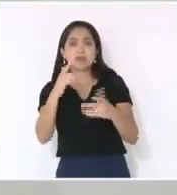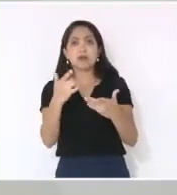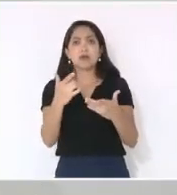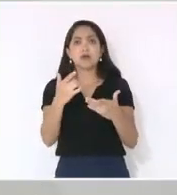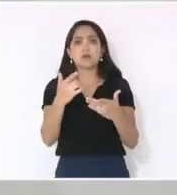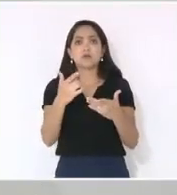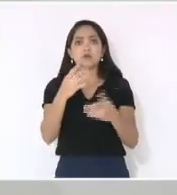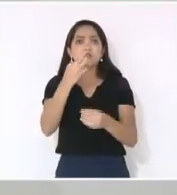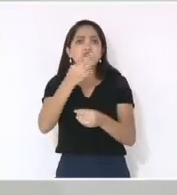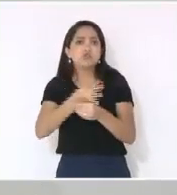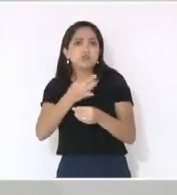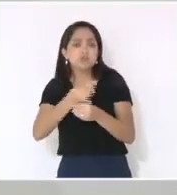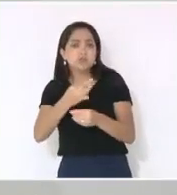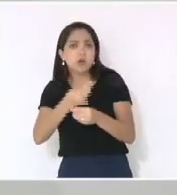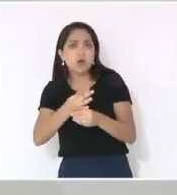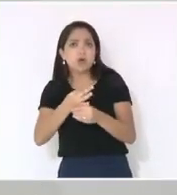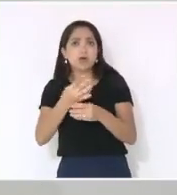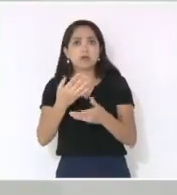Gaspar.